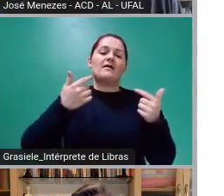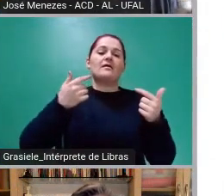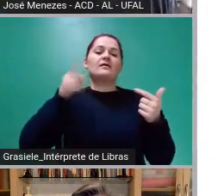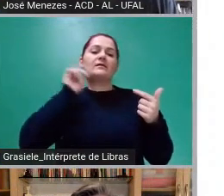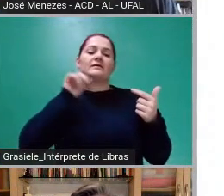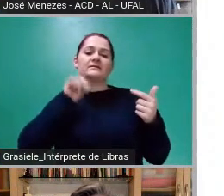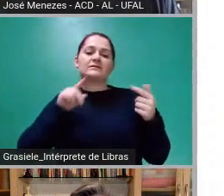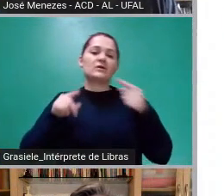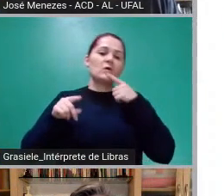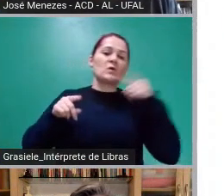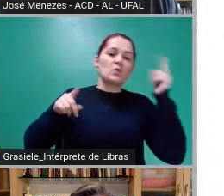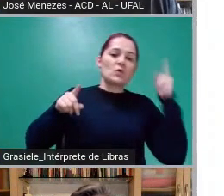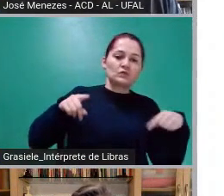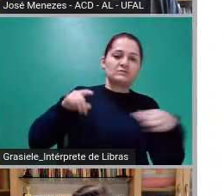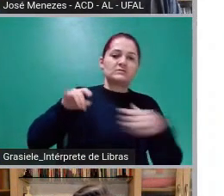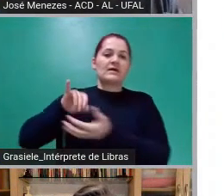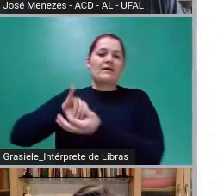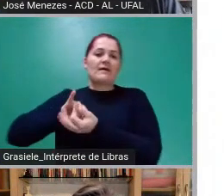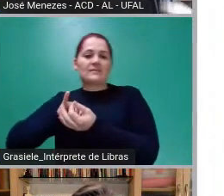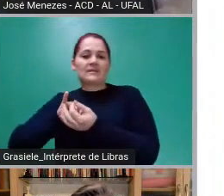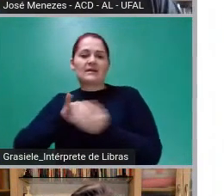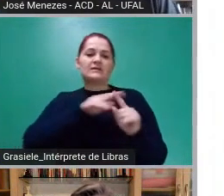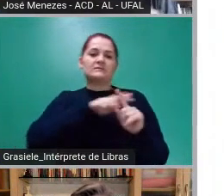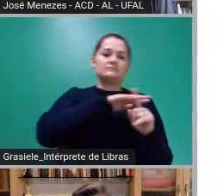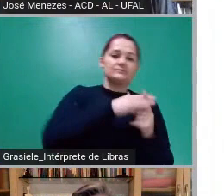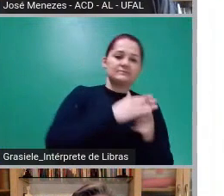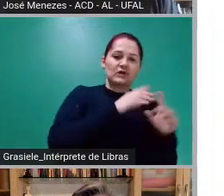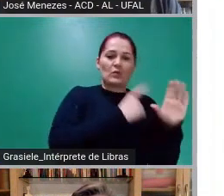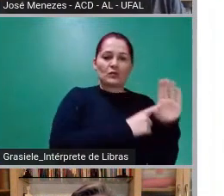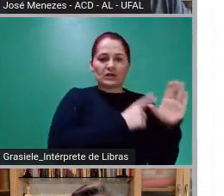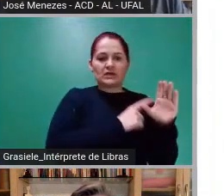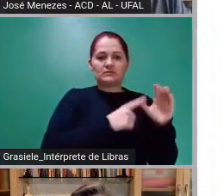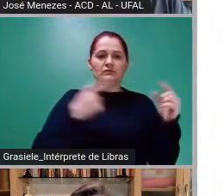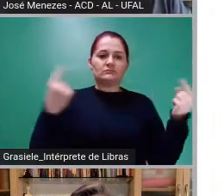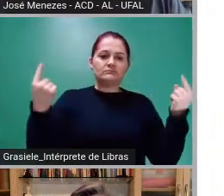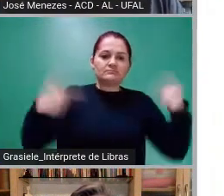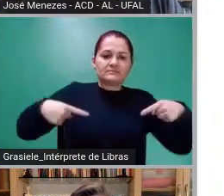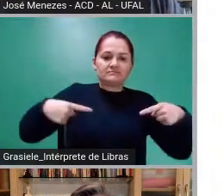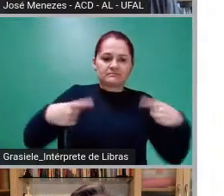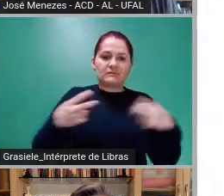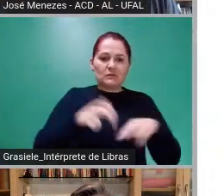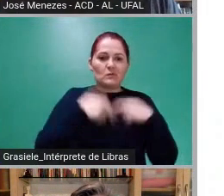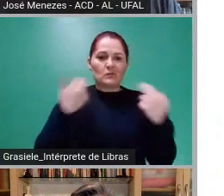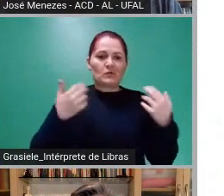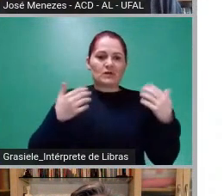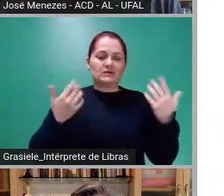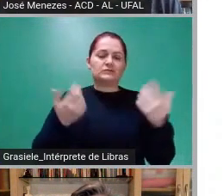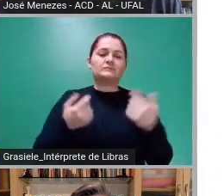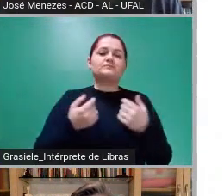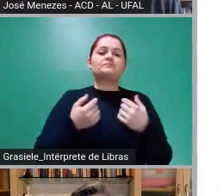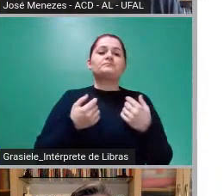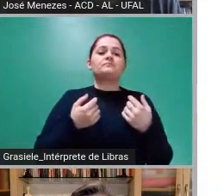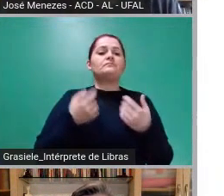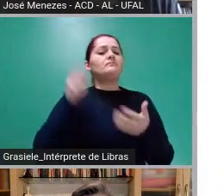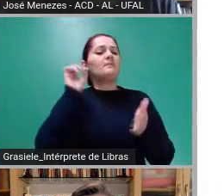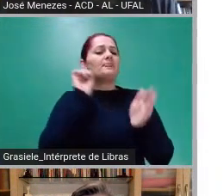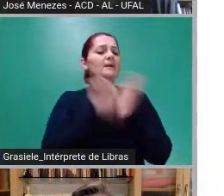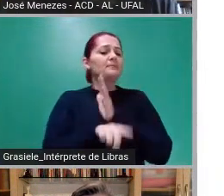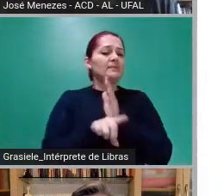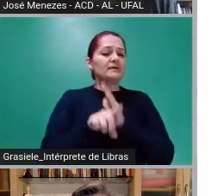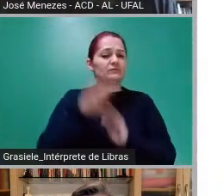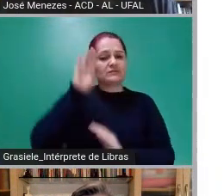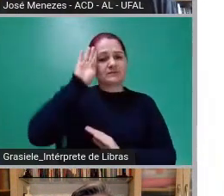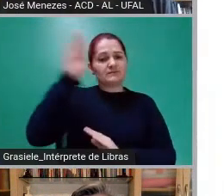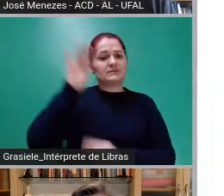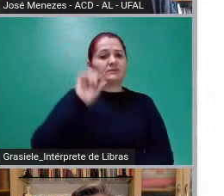no começo, a taxa de juros era baixa. Mas, aí a pergunta fundamental é aquela que eu já tinha feito. Por que esses estados se